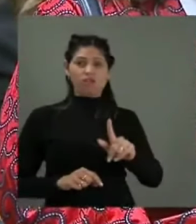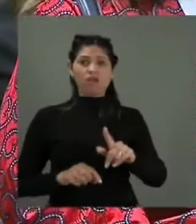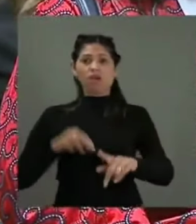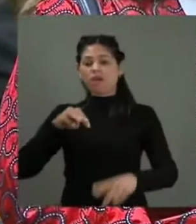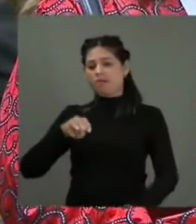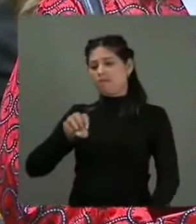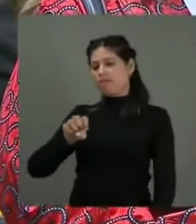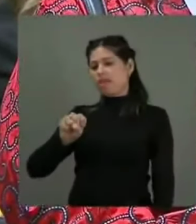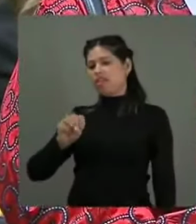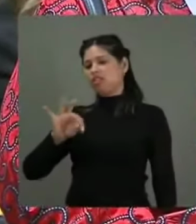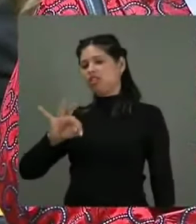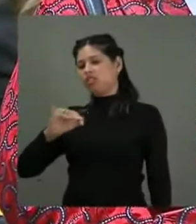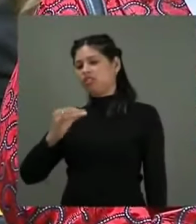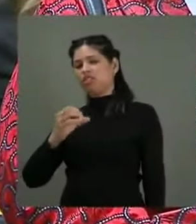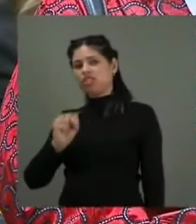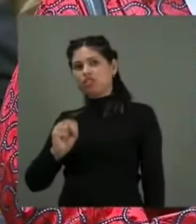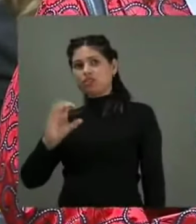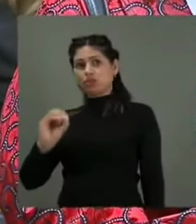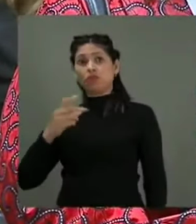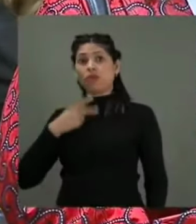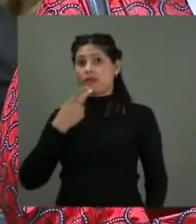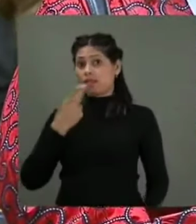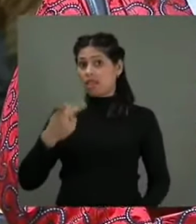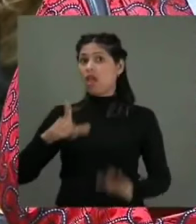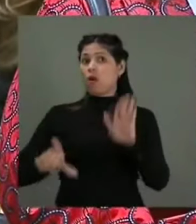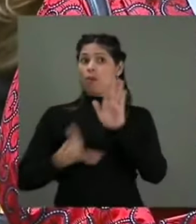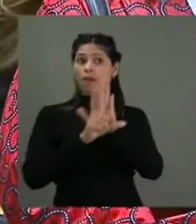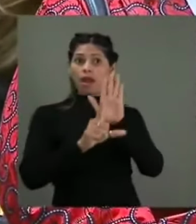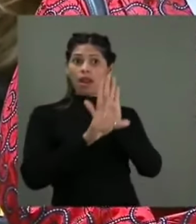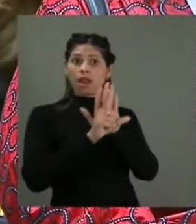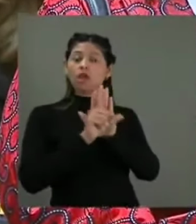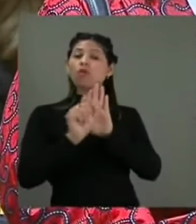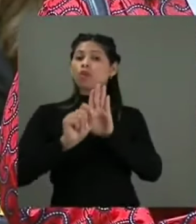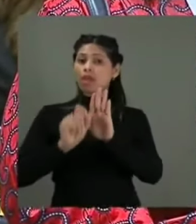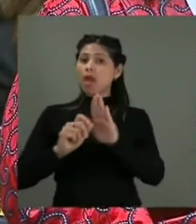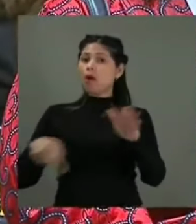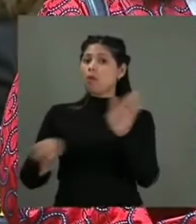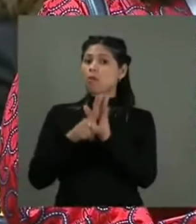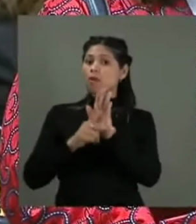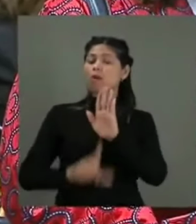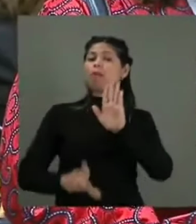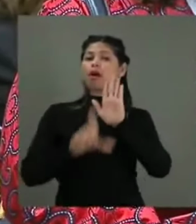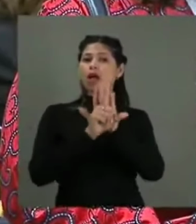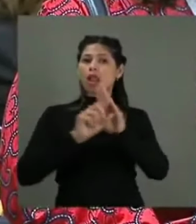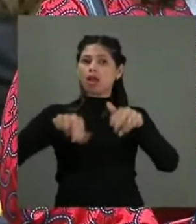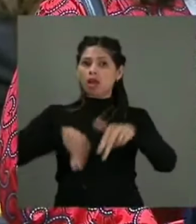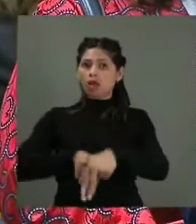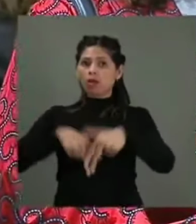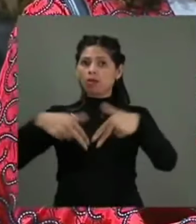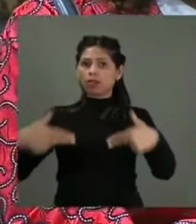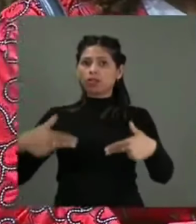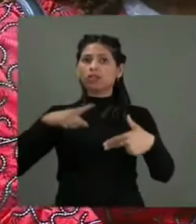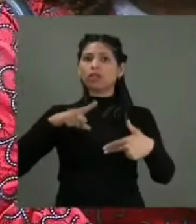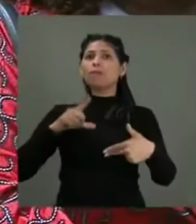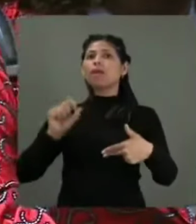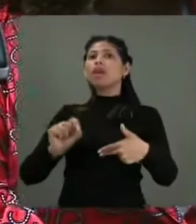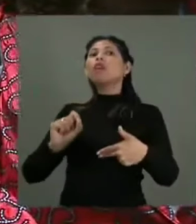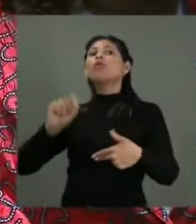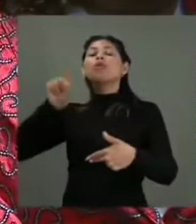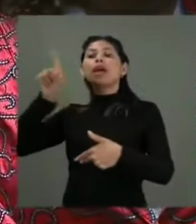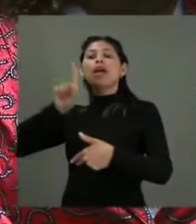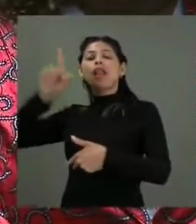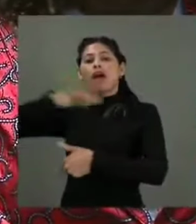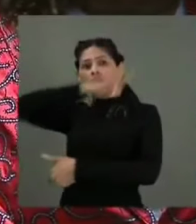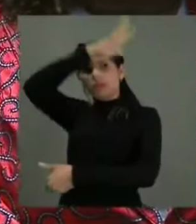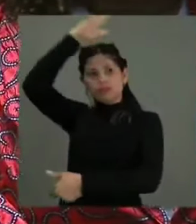temos no Amazonas uma lei que reconhece mestiço como etnia. Nós temos no Amazonas uma nação mestiça, que